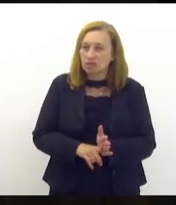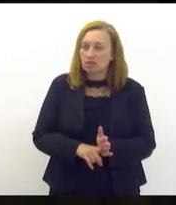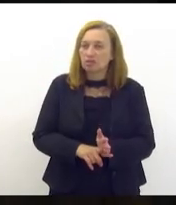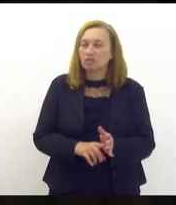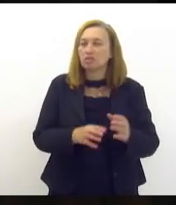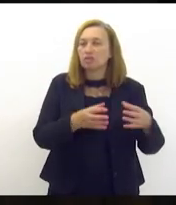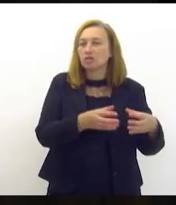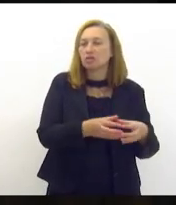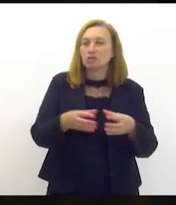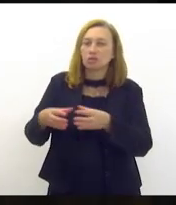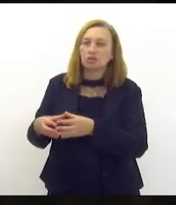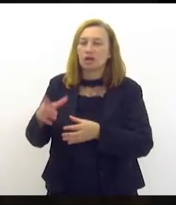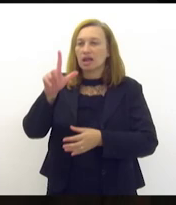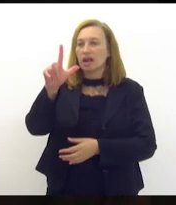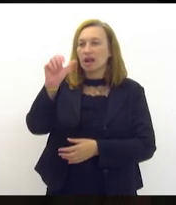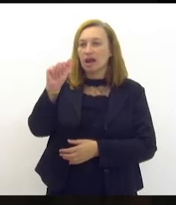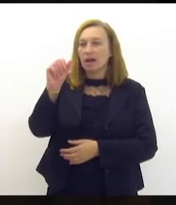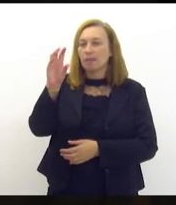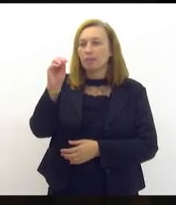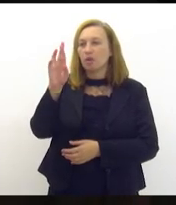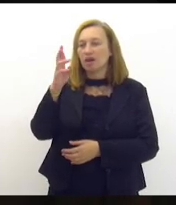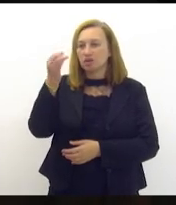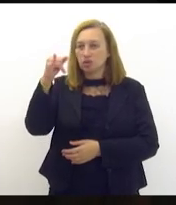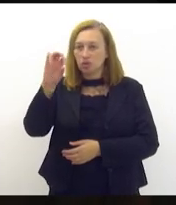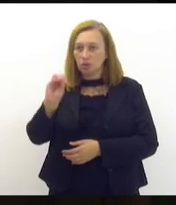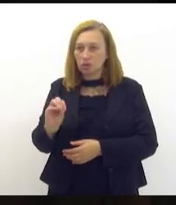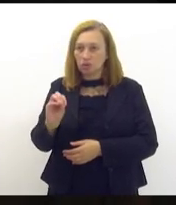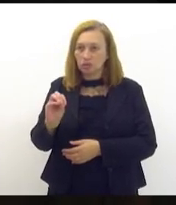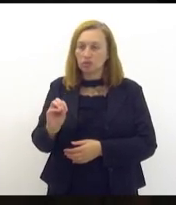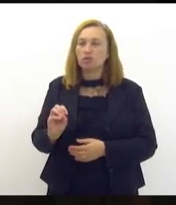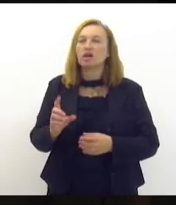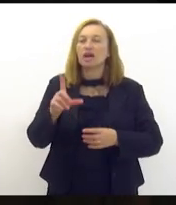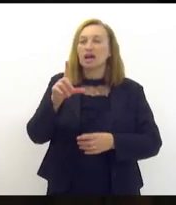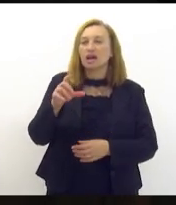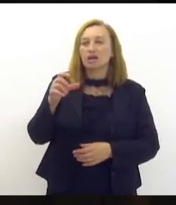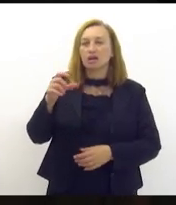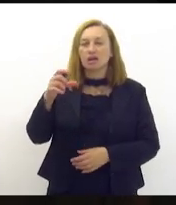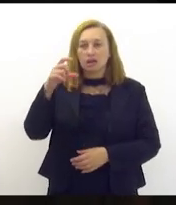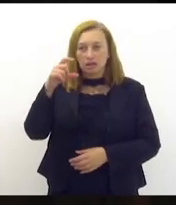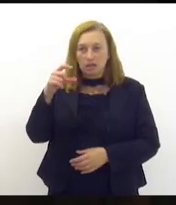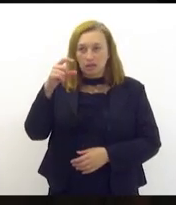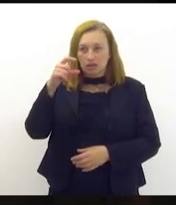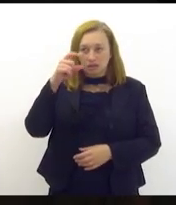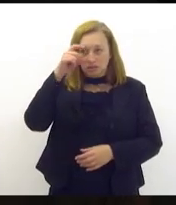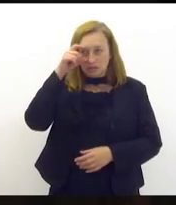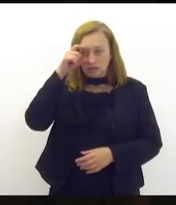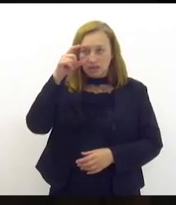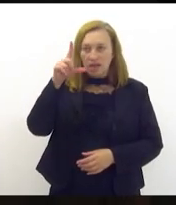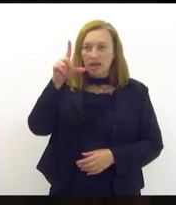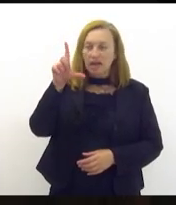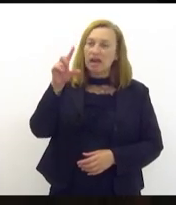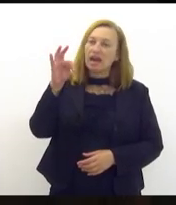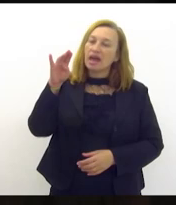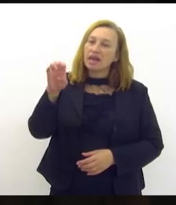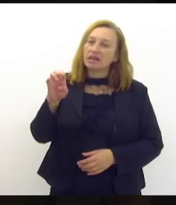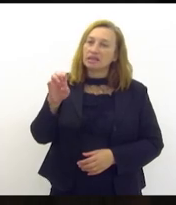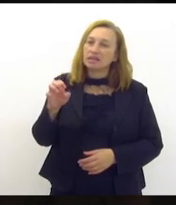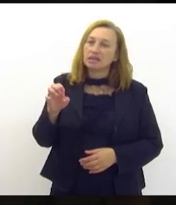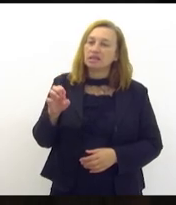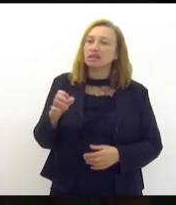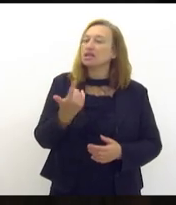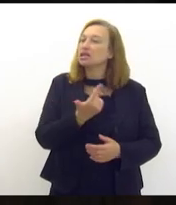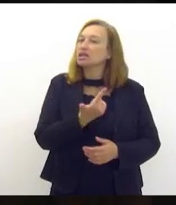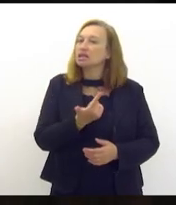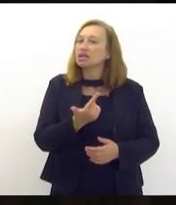estabelecimentos ou laboratórios ópticos com a prescrição de lentes de grau por profissão que não seja médico com registro no Conselho Regional de